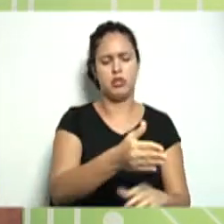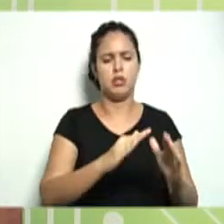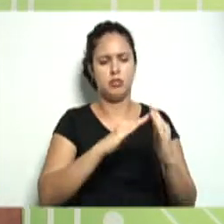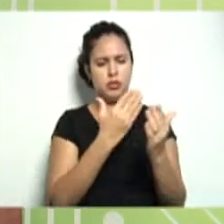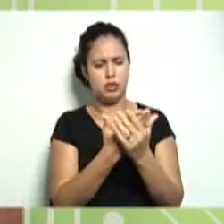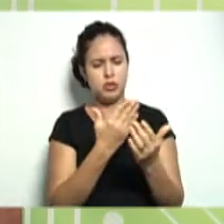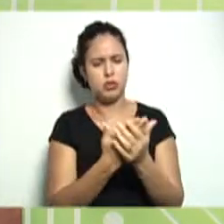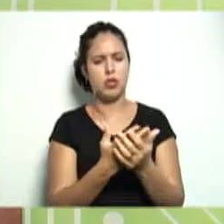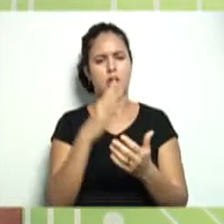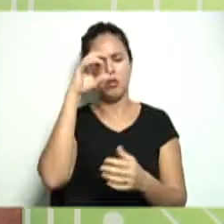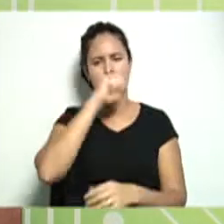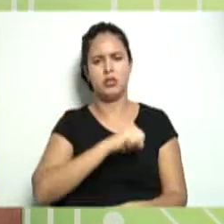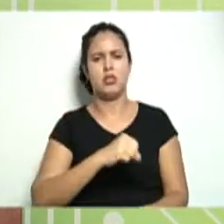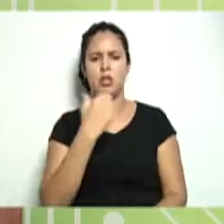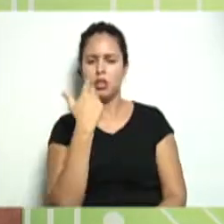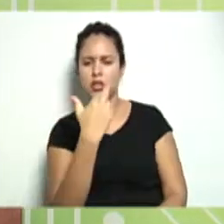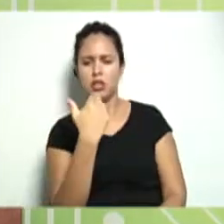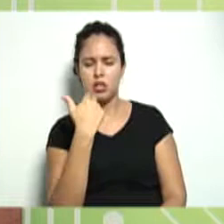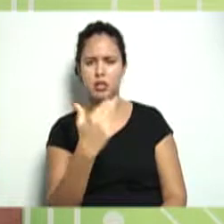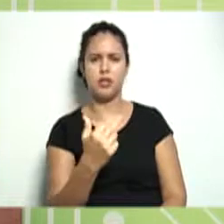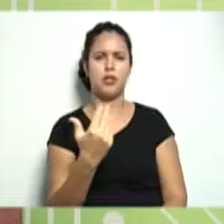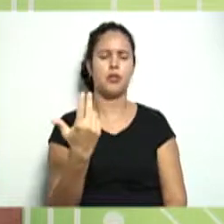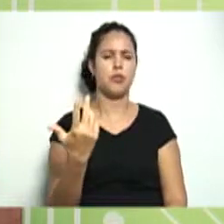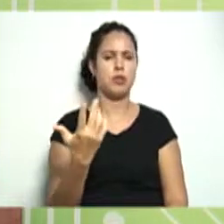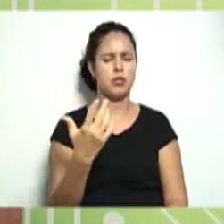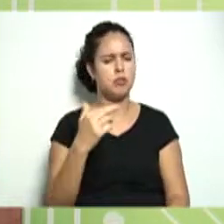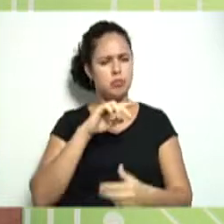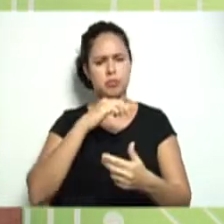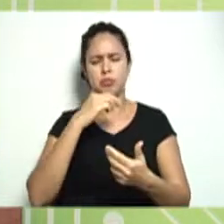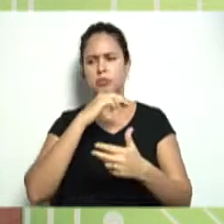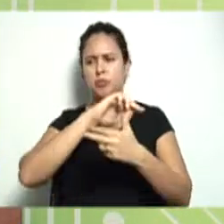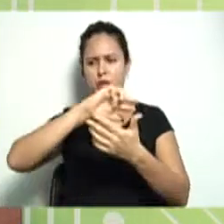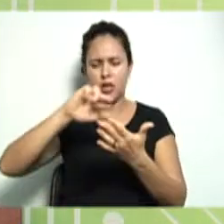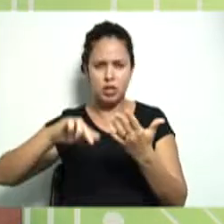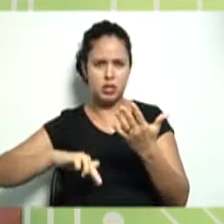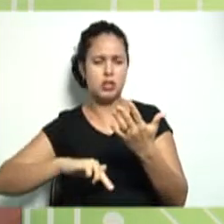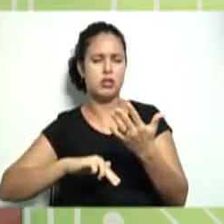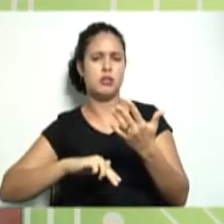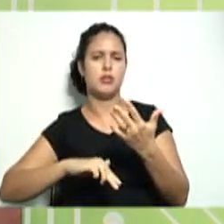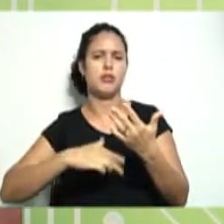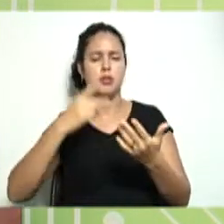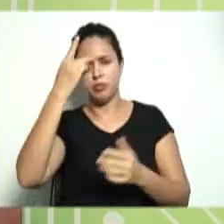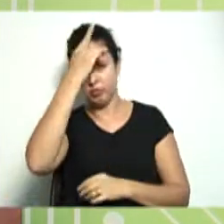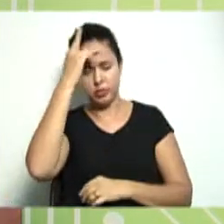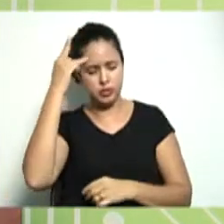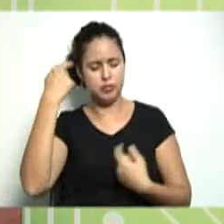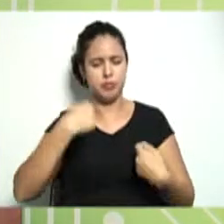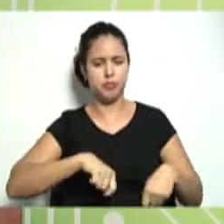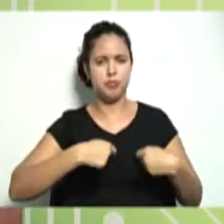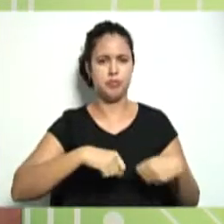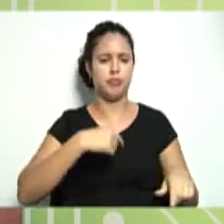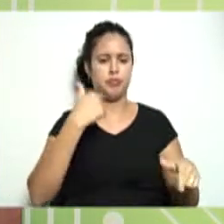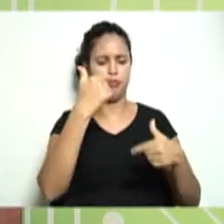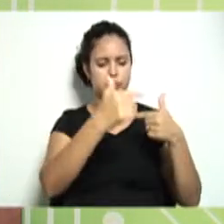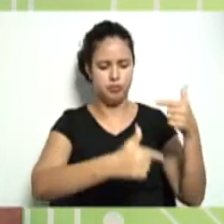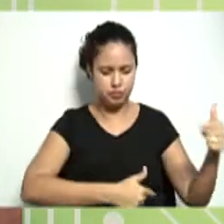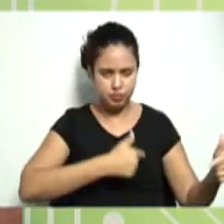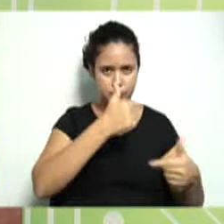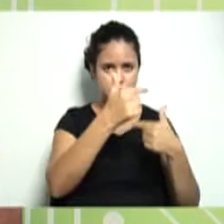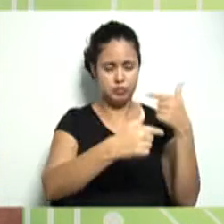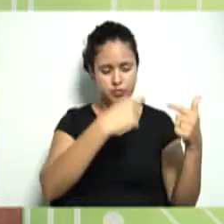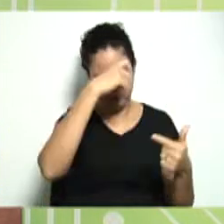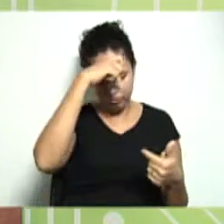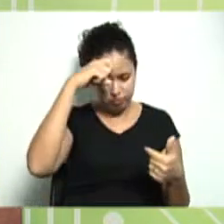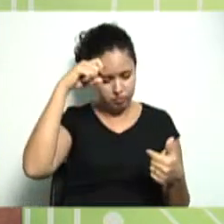aprender latim, né, grego, esses idiomas que eram da época. As pessoas tinham que realizar o seu trabalho, que era